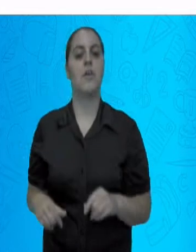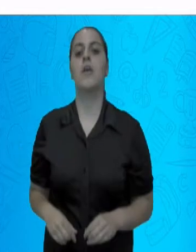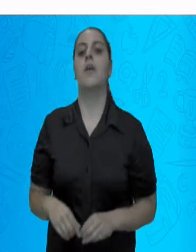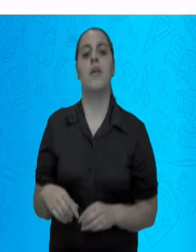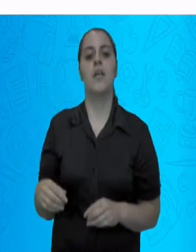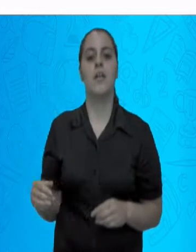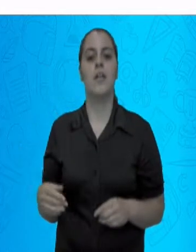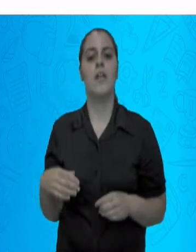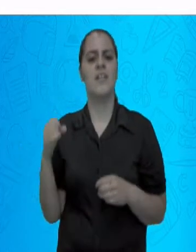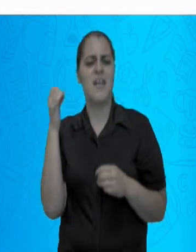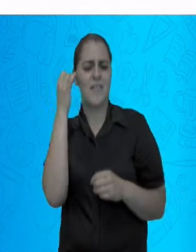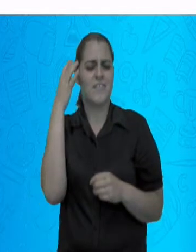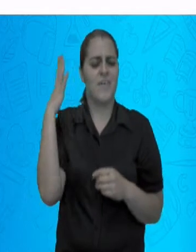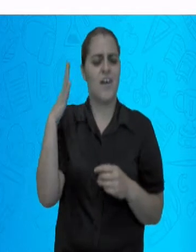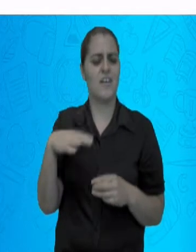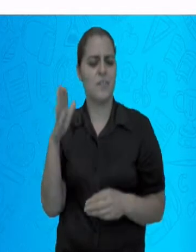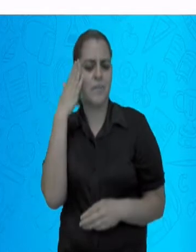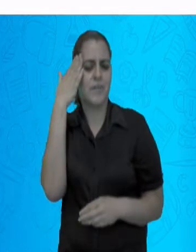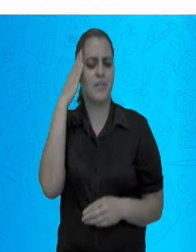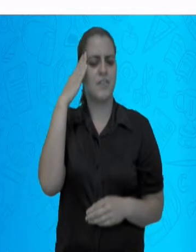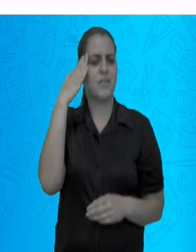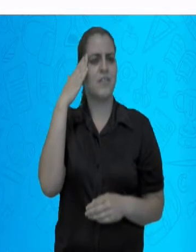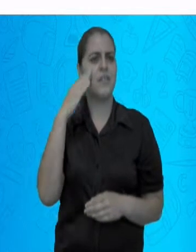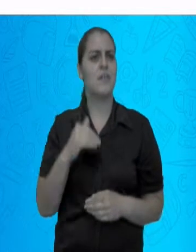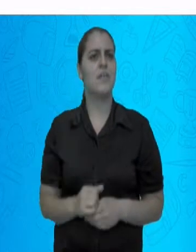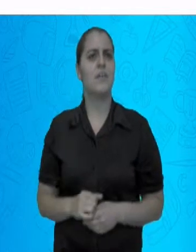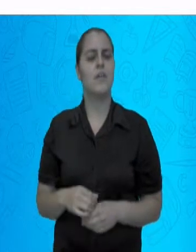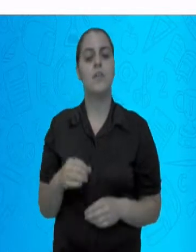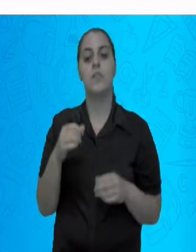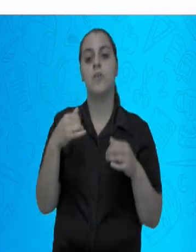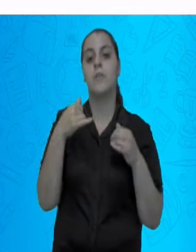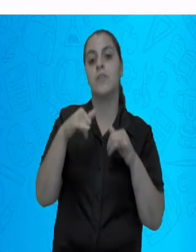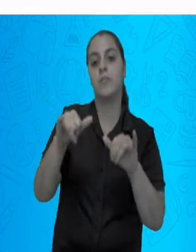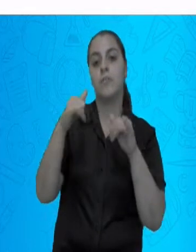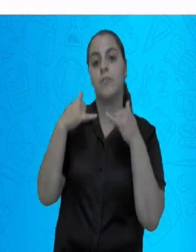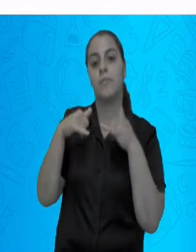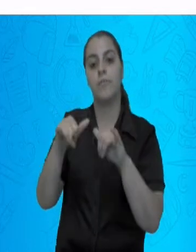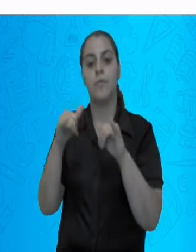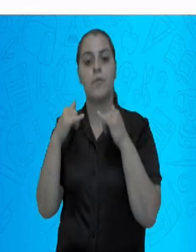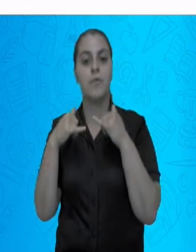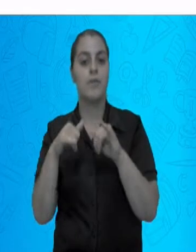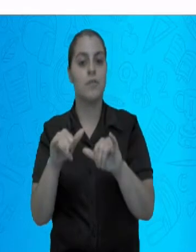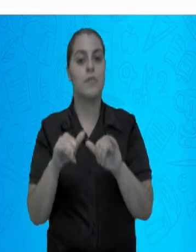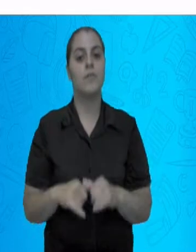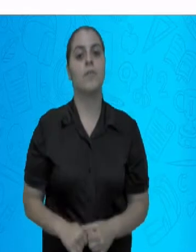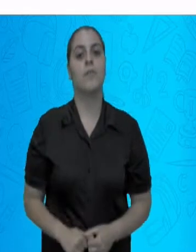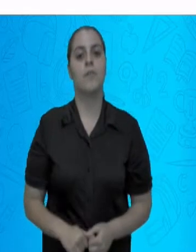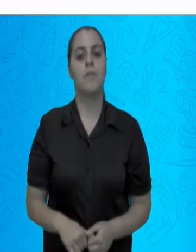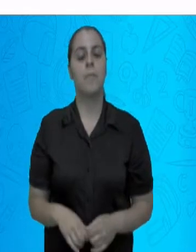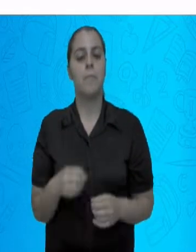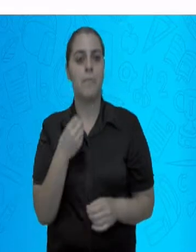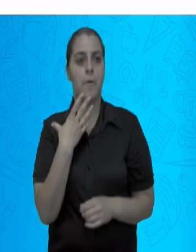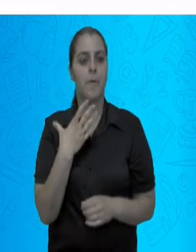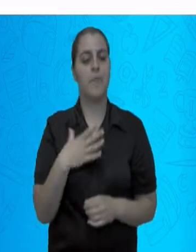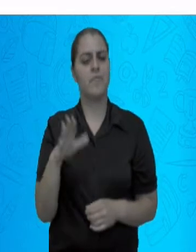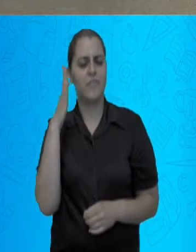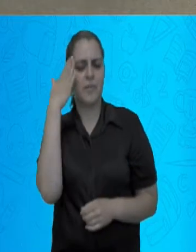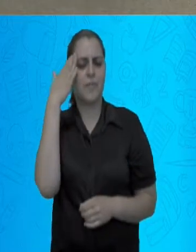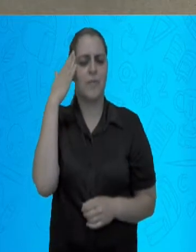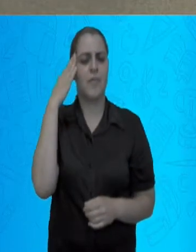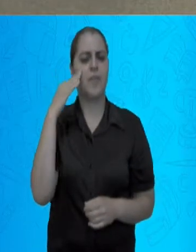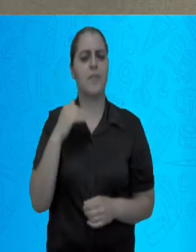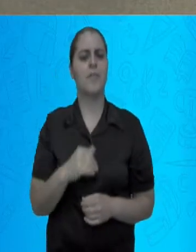mais praticidade e entendimento dos dados neles citados. Bom, nós sabemos